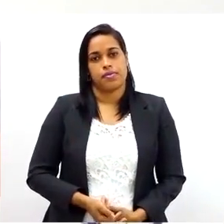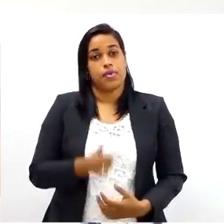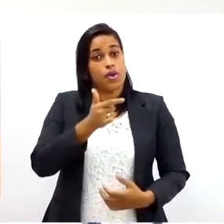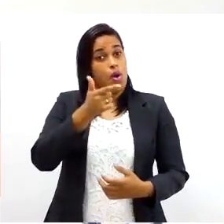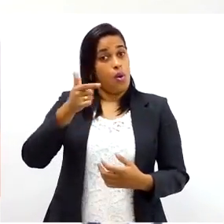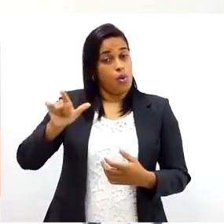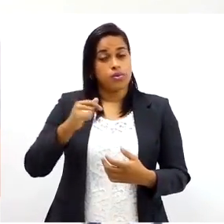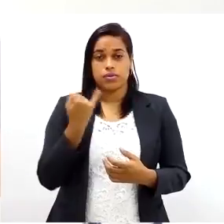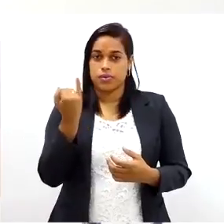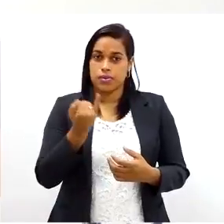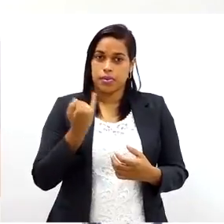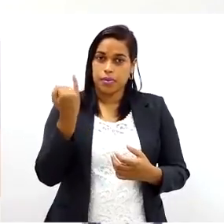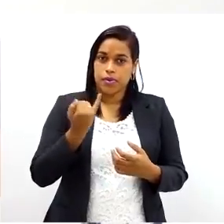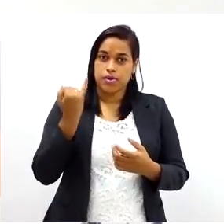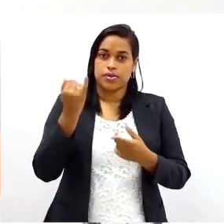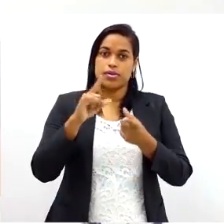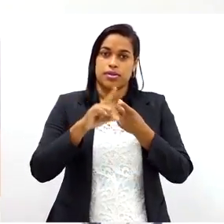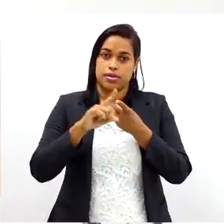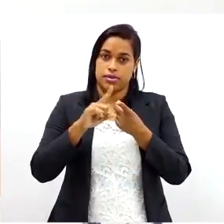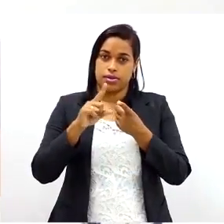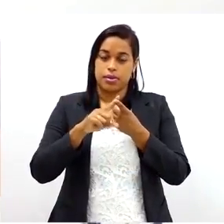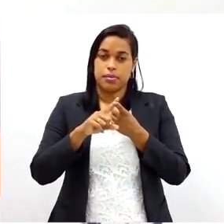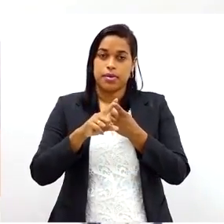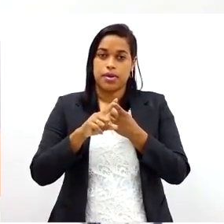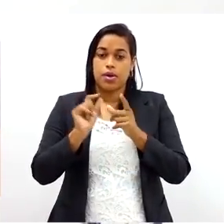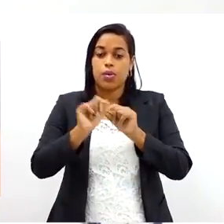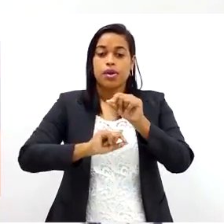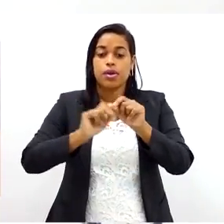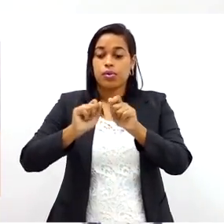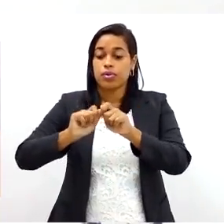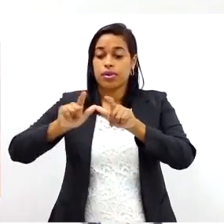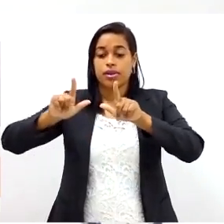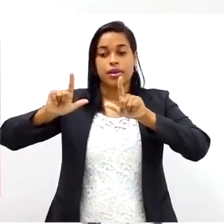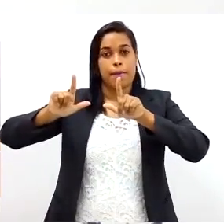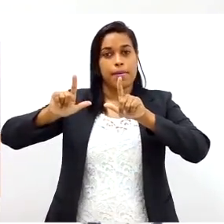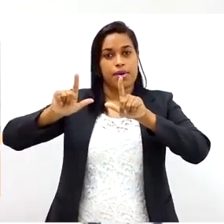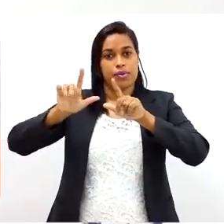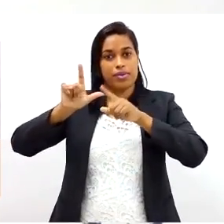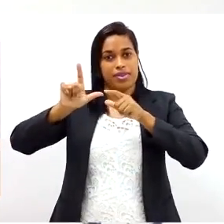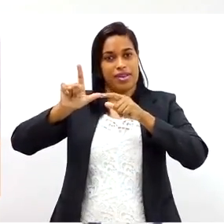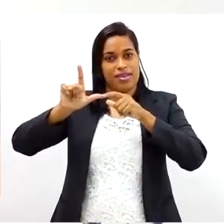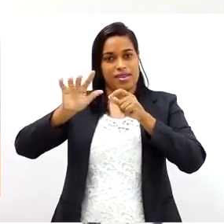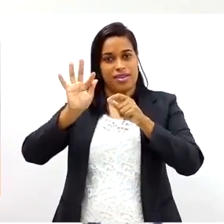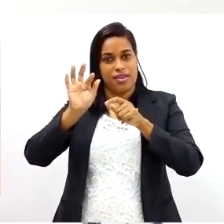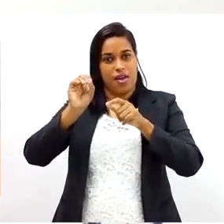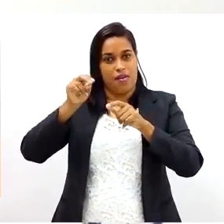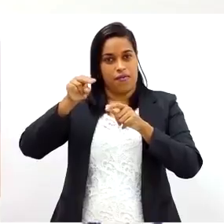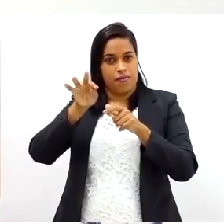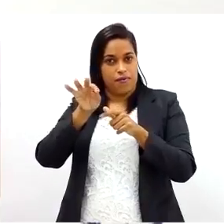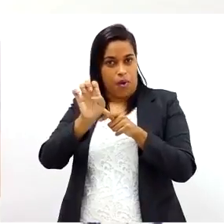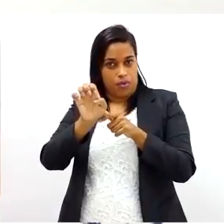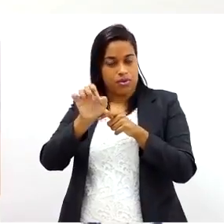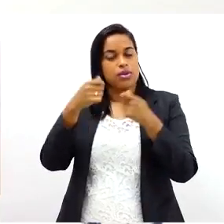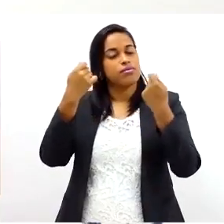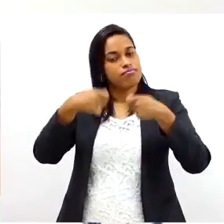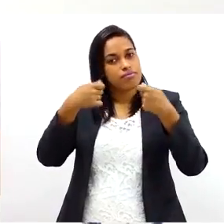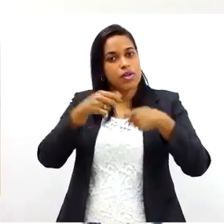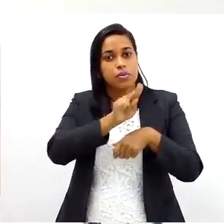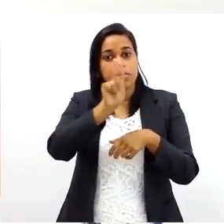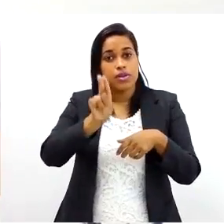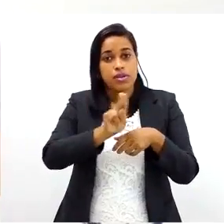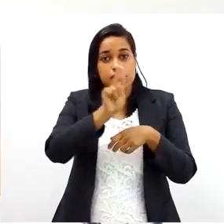Outro fator importante também é a questão do tamanho da fonte. Eu tenho que utilizar o tamanho